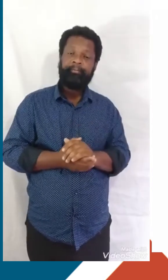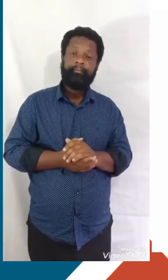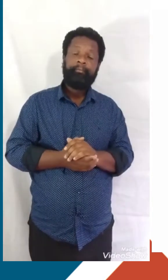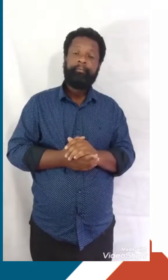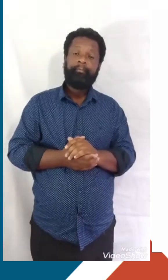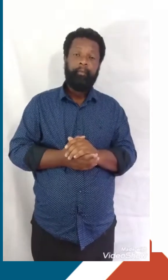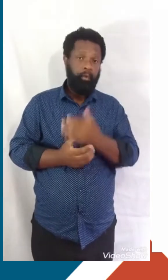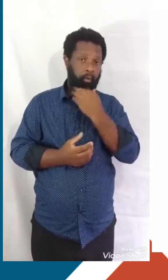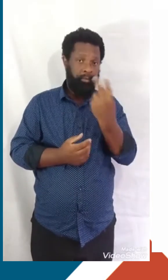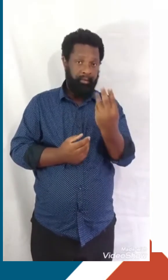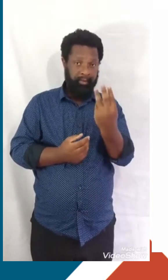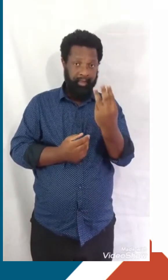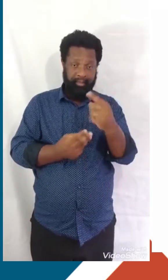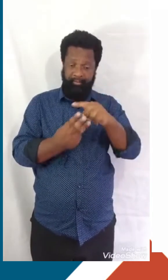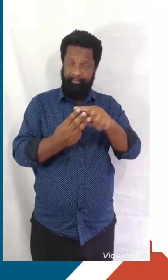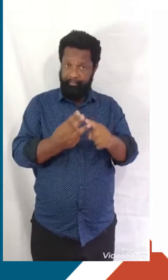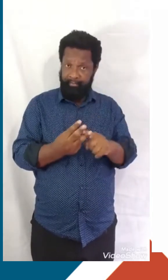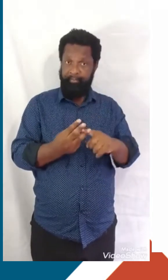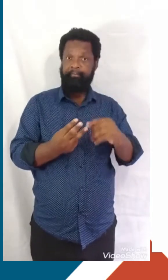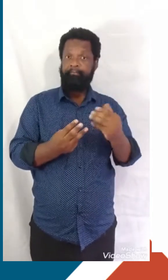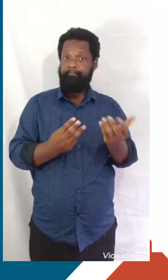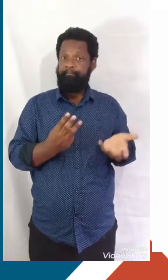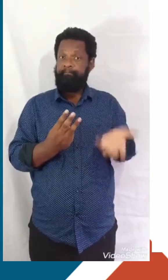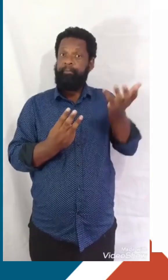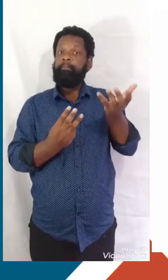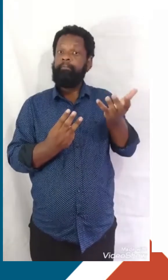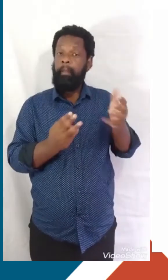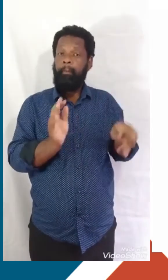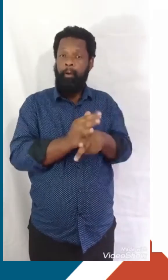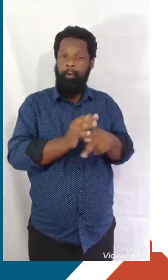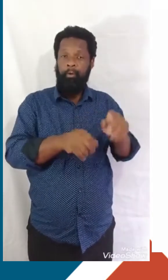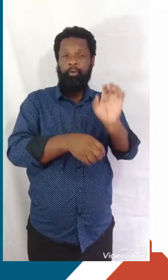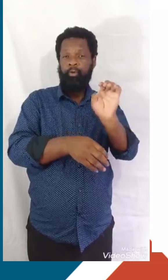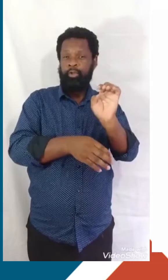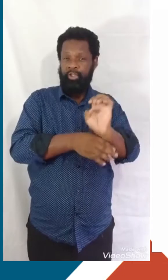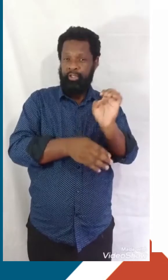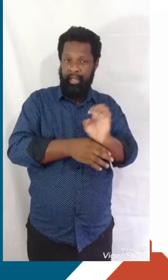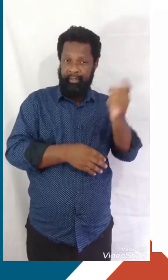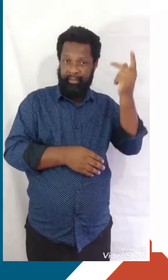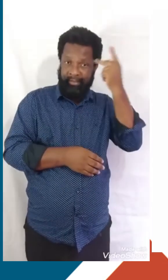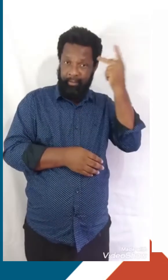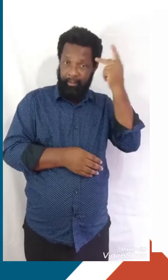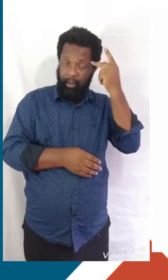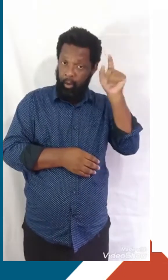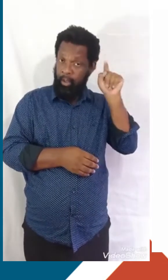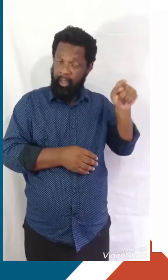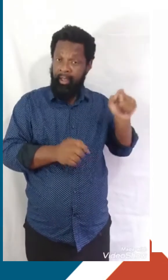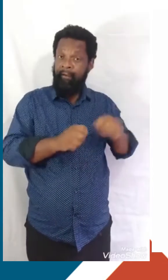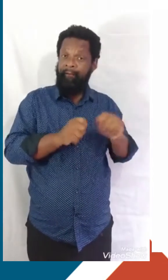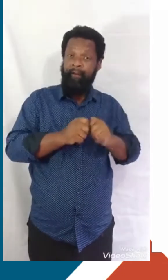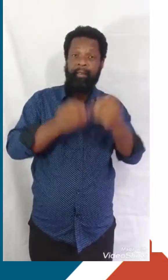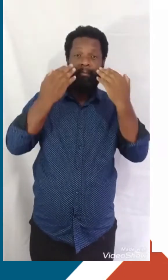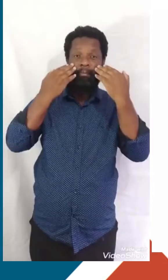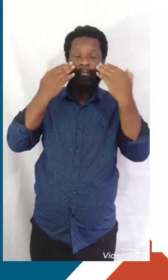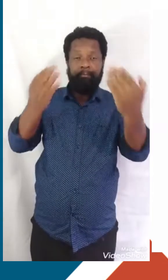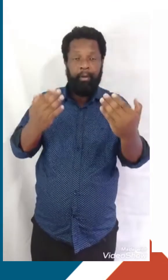de Campos. Esses 3 jovens paulistas irão realizar na Exposição Nacional